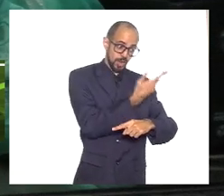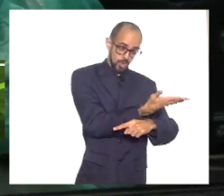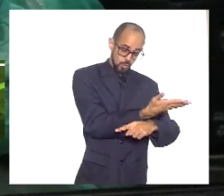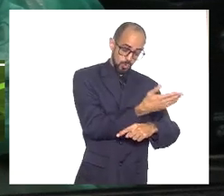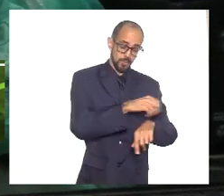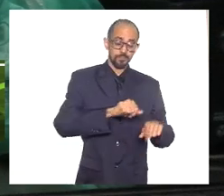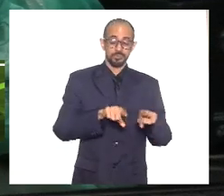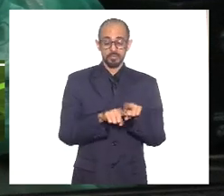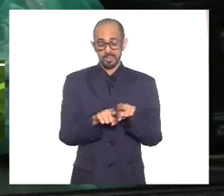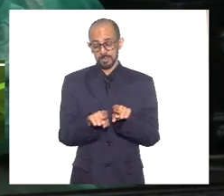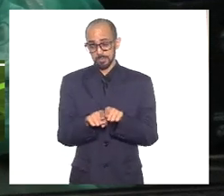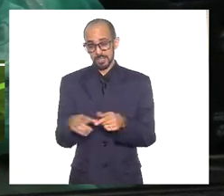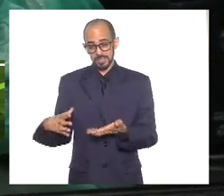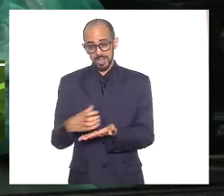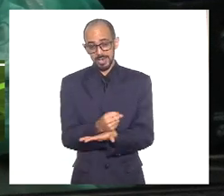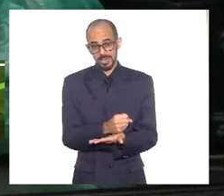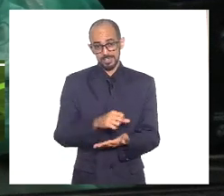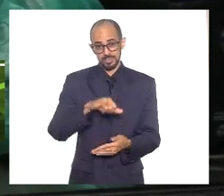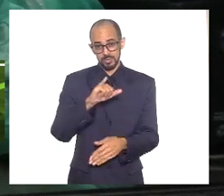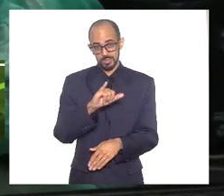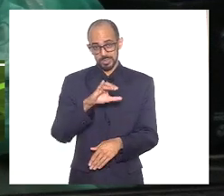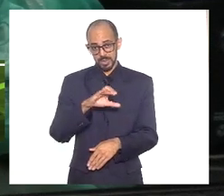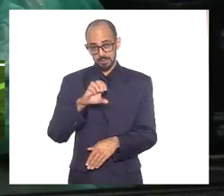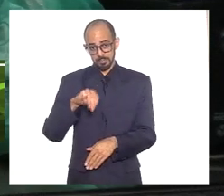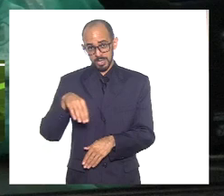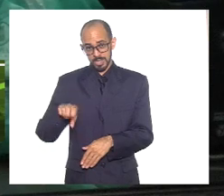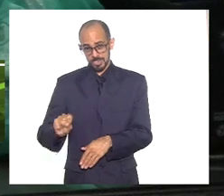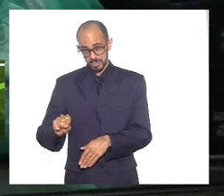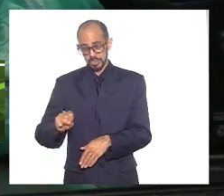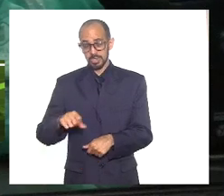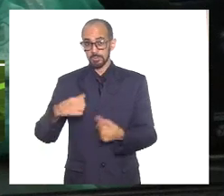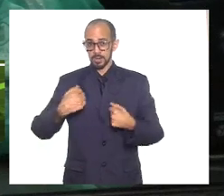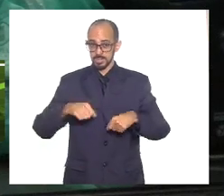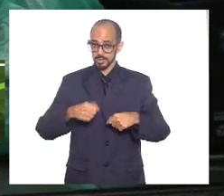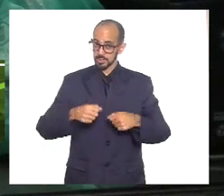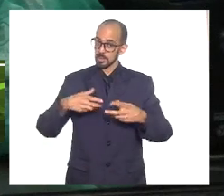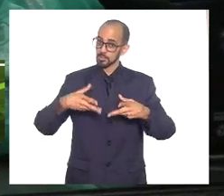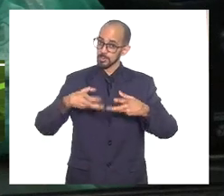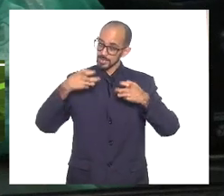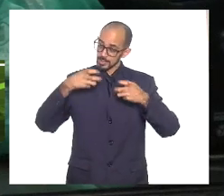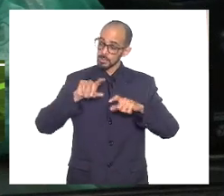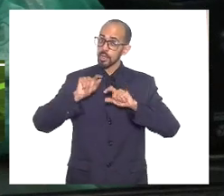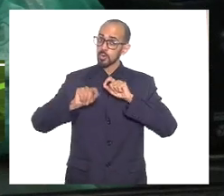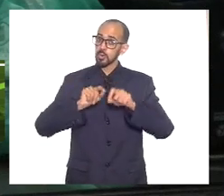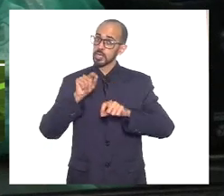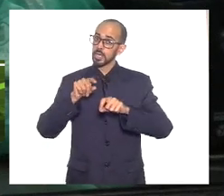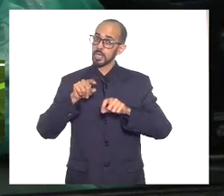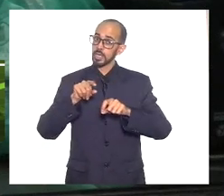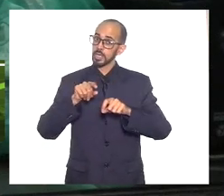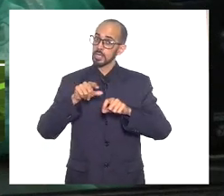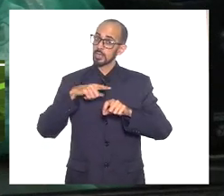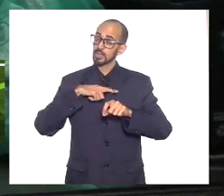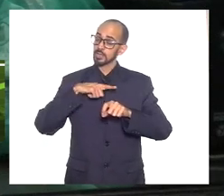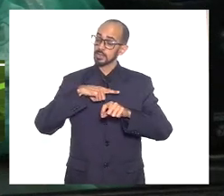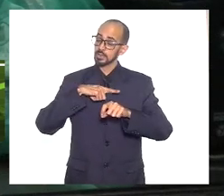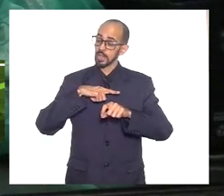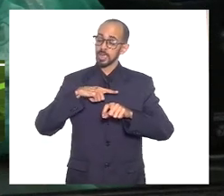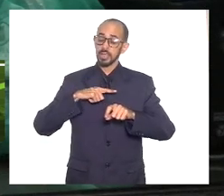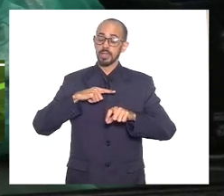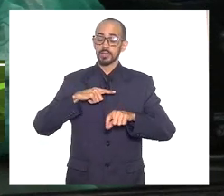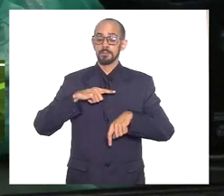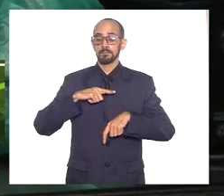do ICMS, é preciso verificar que isso representa um desempenho